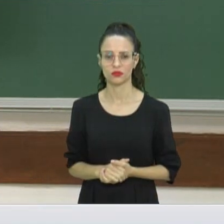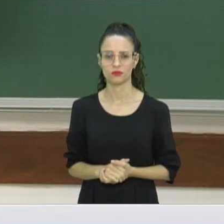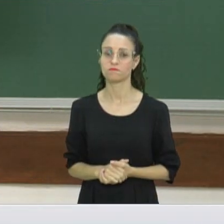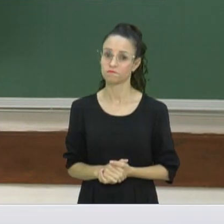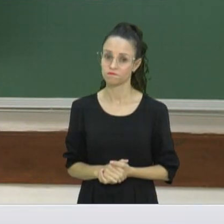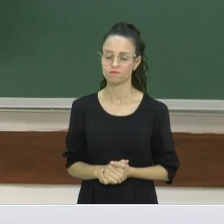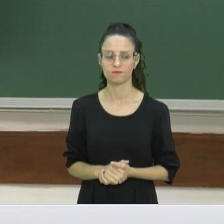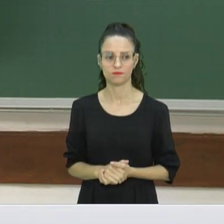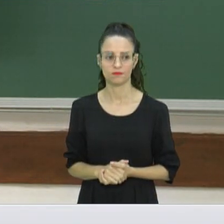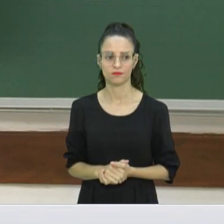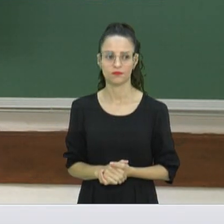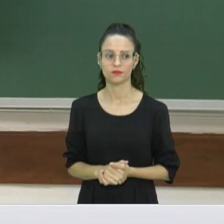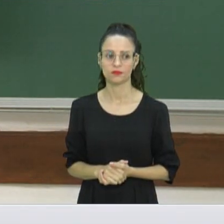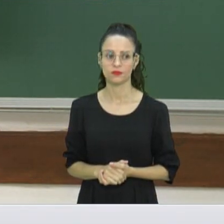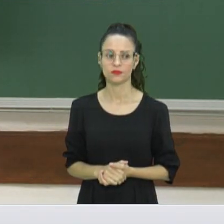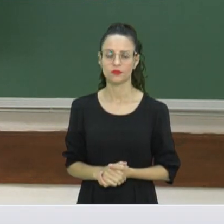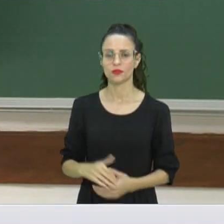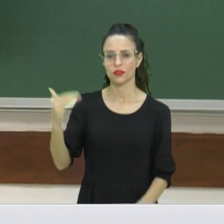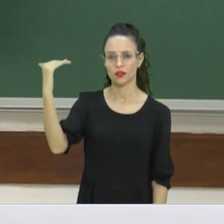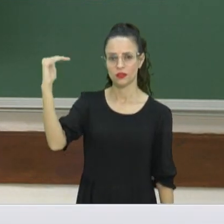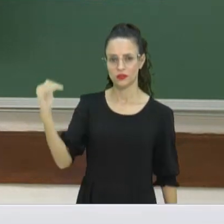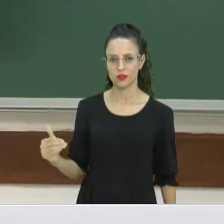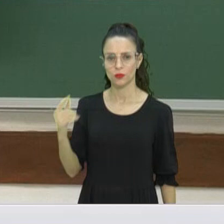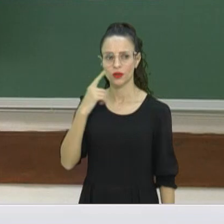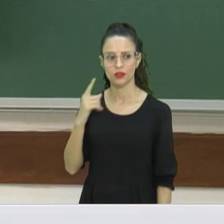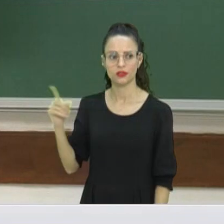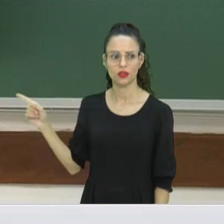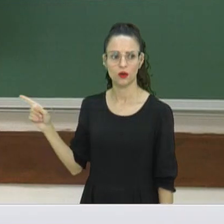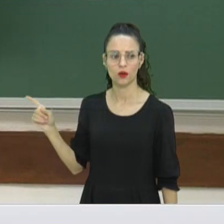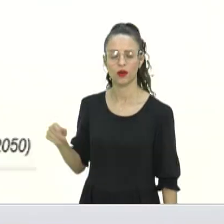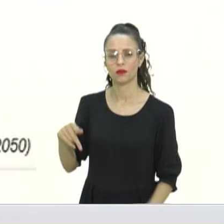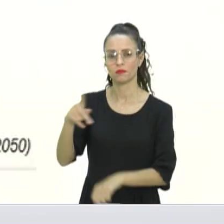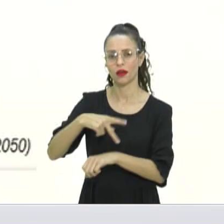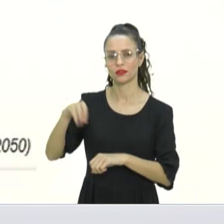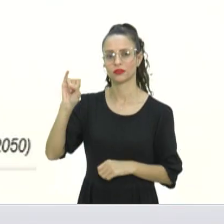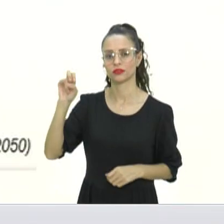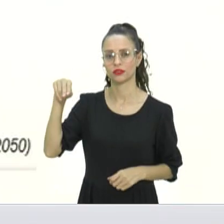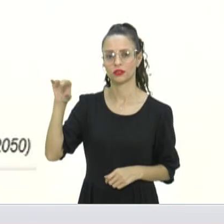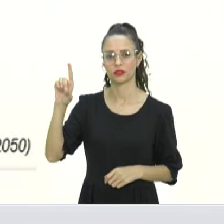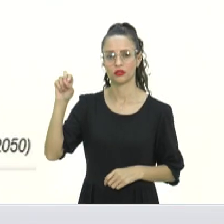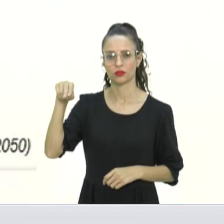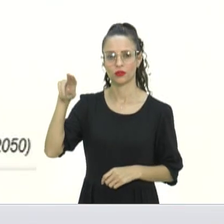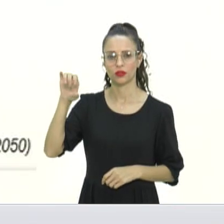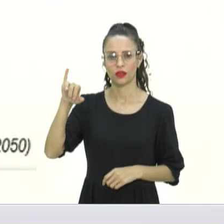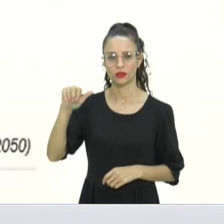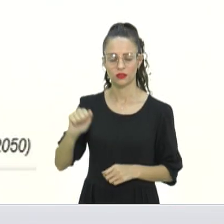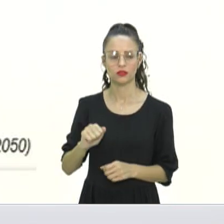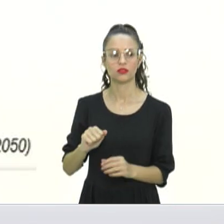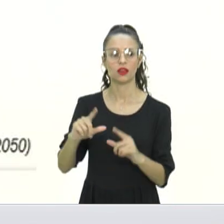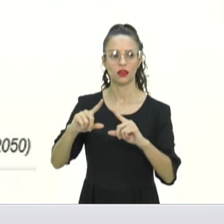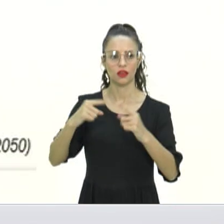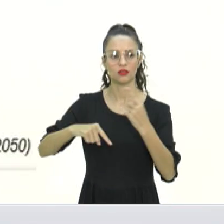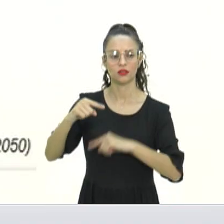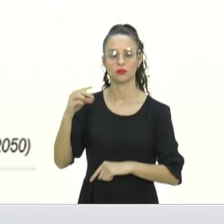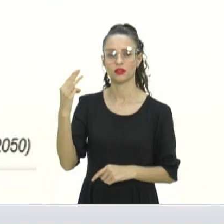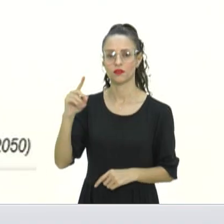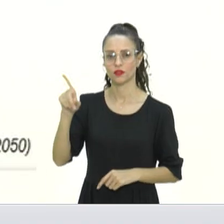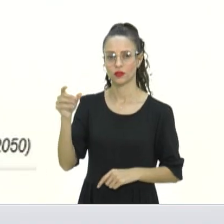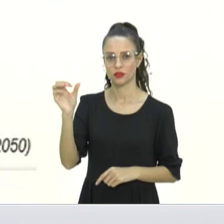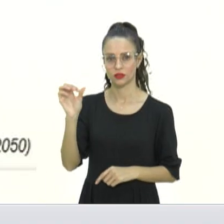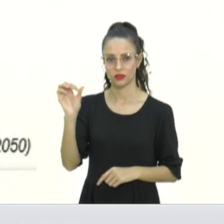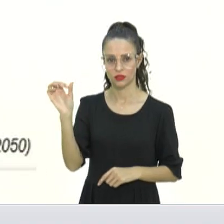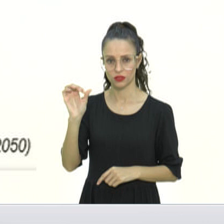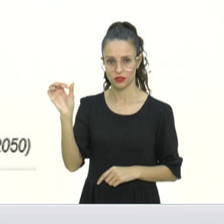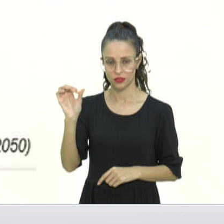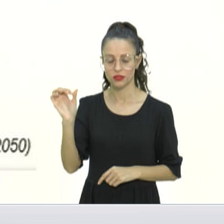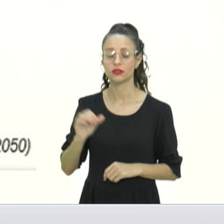Né? E aí nós temos na sequência aqui a Indonésia que recicla 3,66,